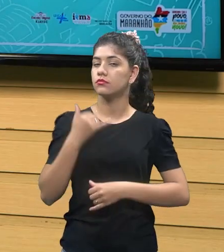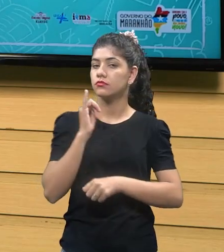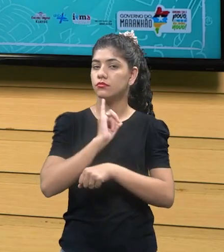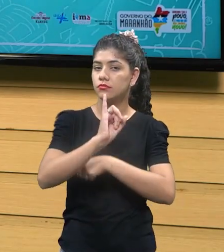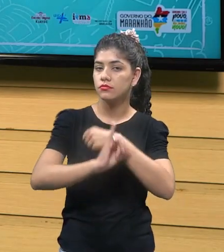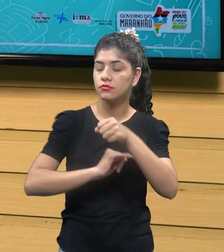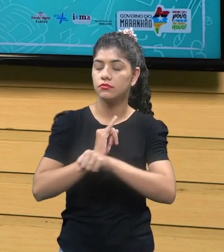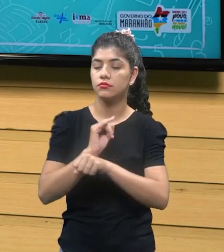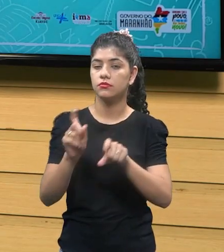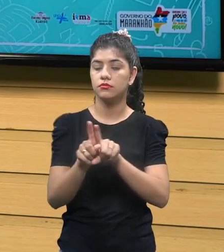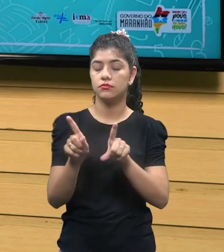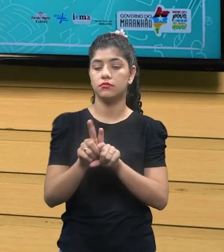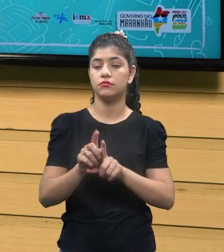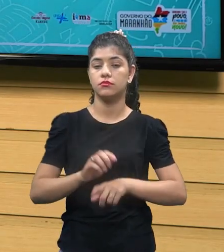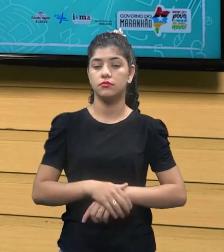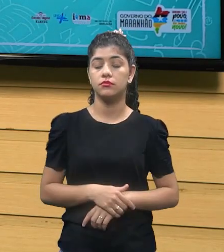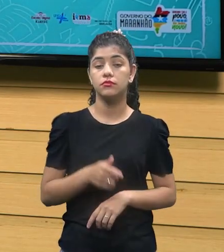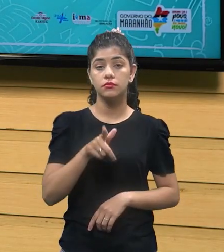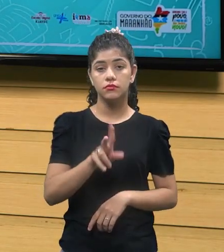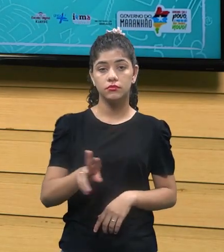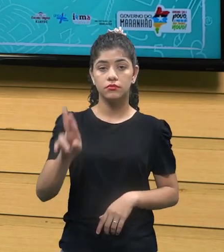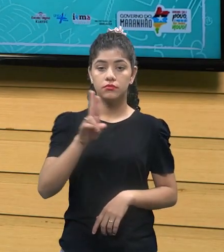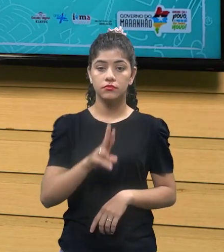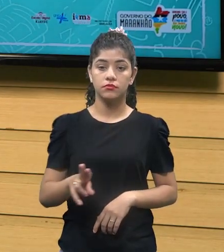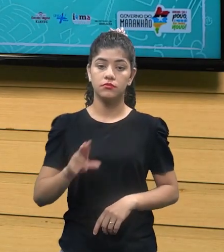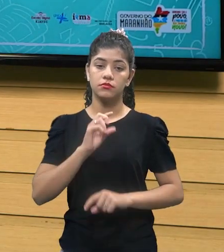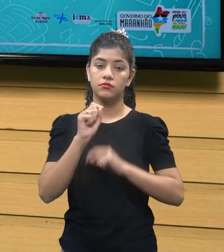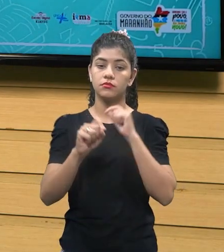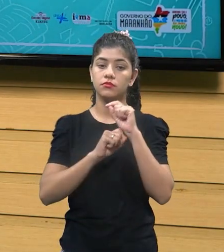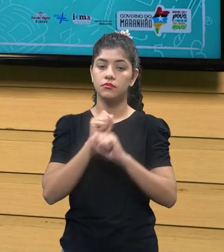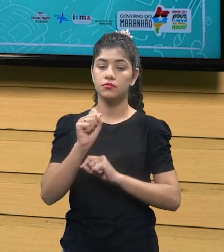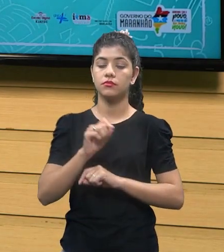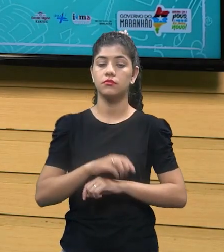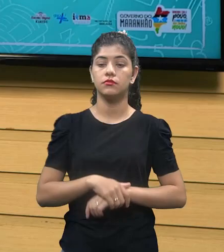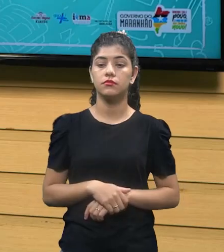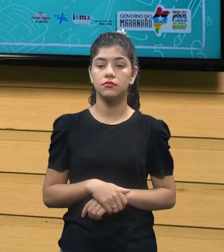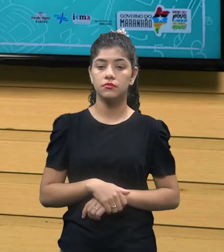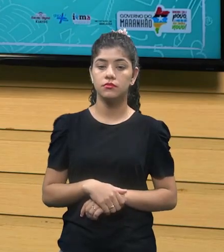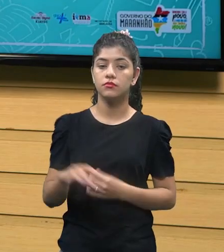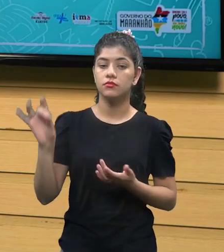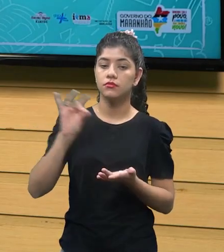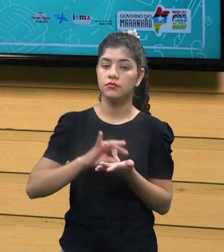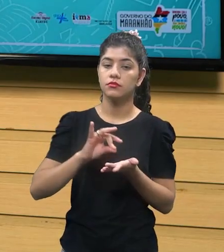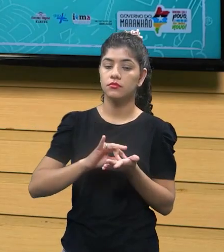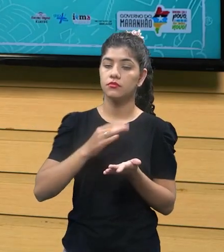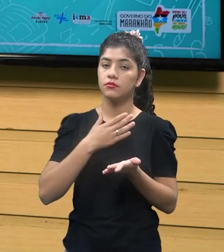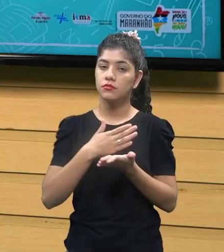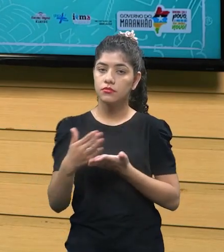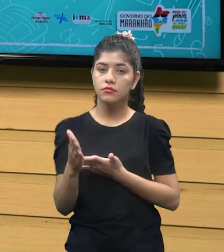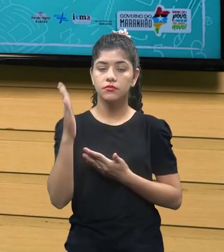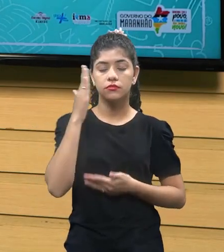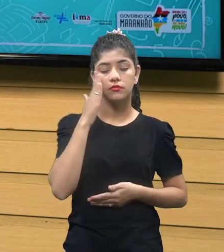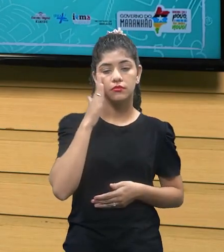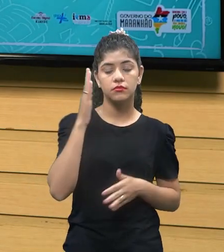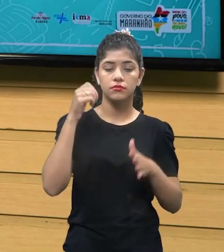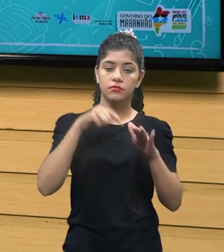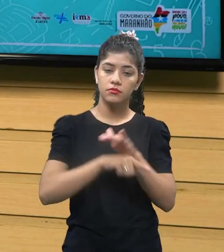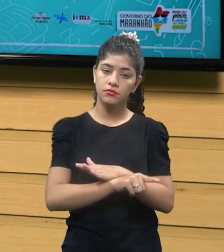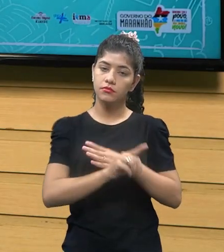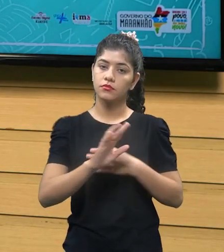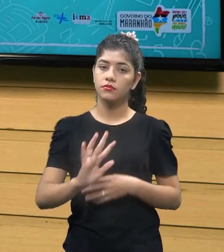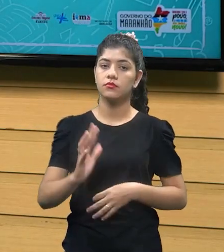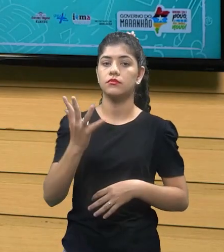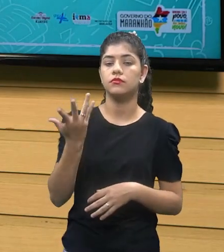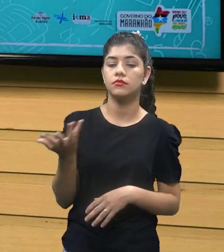de um outro local. E aí você utiliza o Scratch para realmente começar a entender um pouco mais como funciona